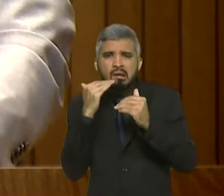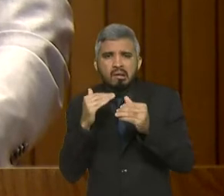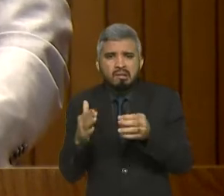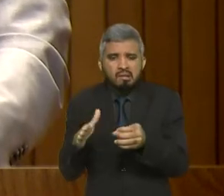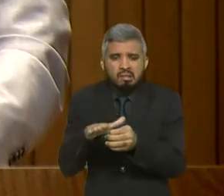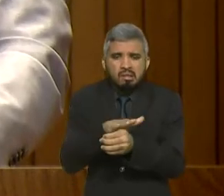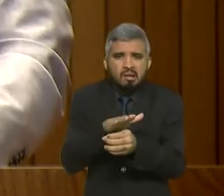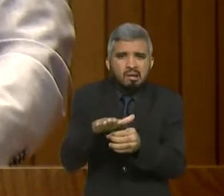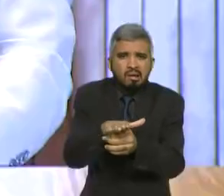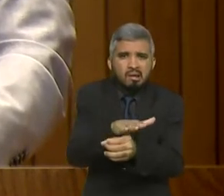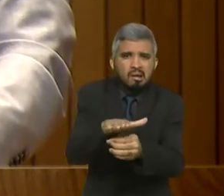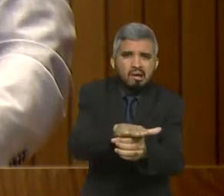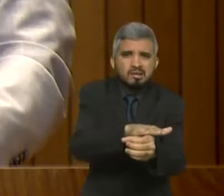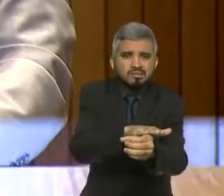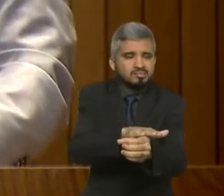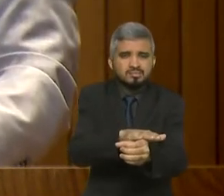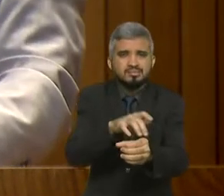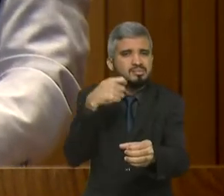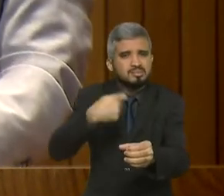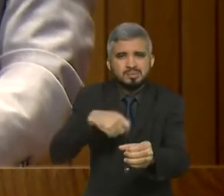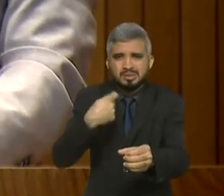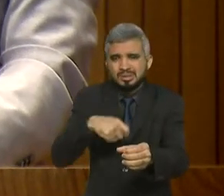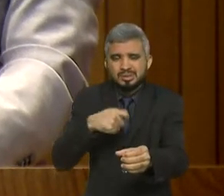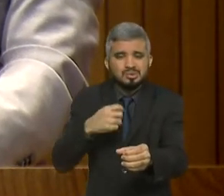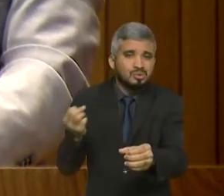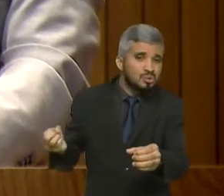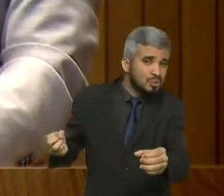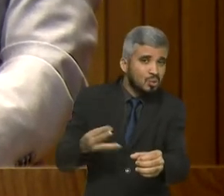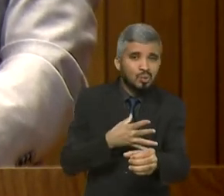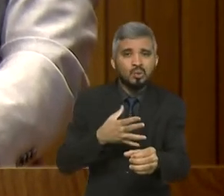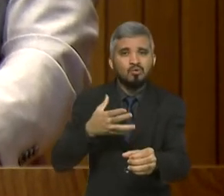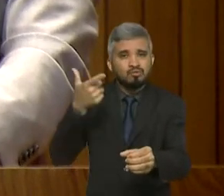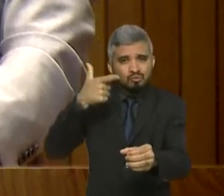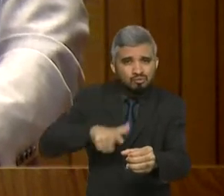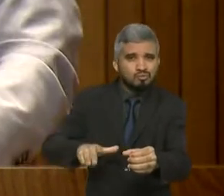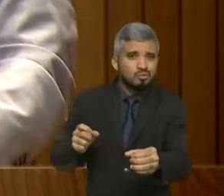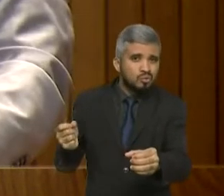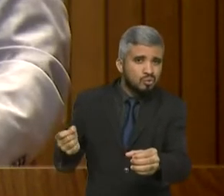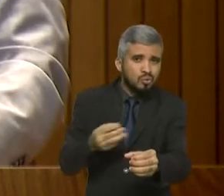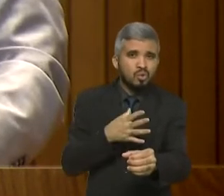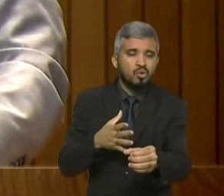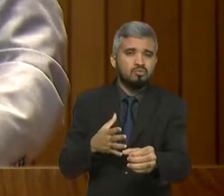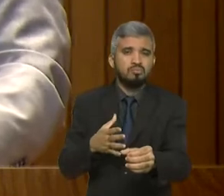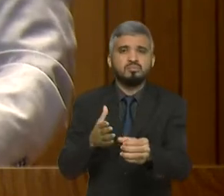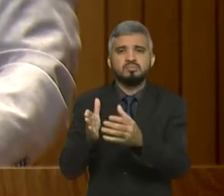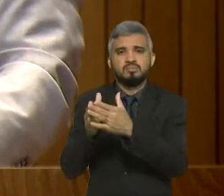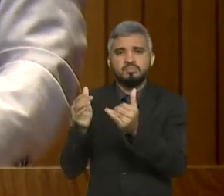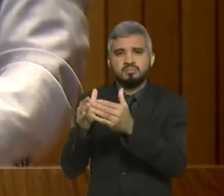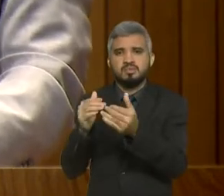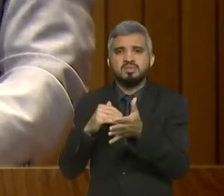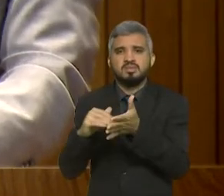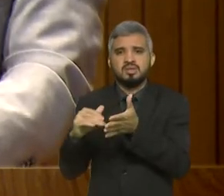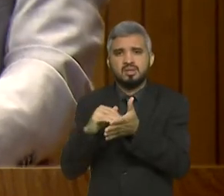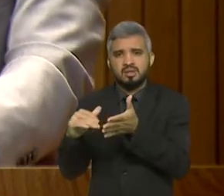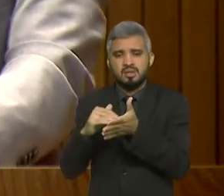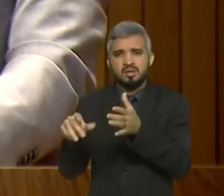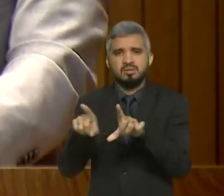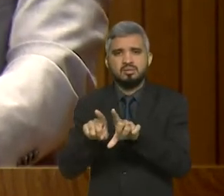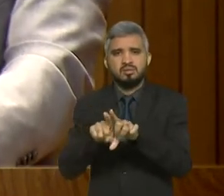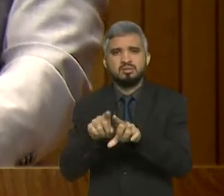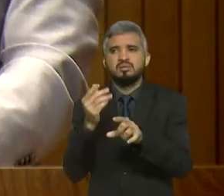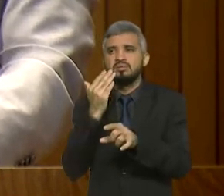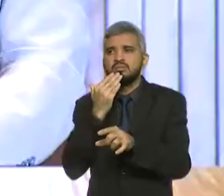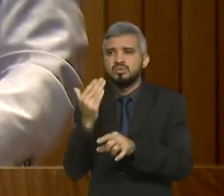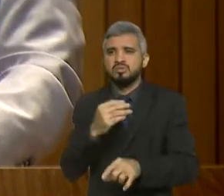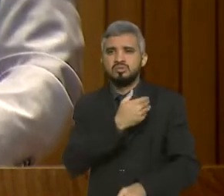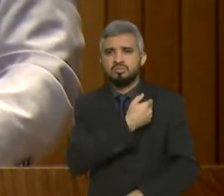operações tapa-buracos ali naquela estrada. E nós queremos pedir aqui ao seu secretário, doutor Aparício, ao governador Brandão, que